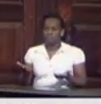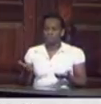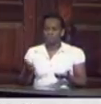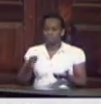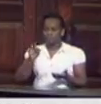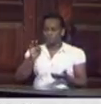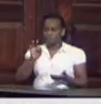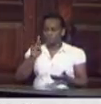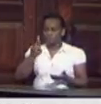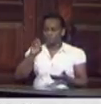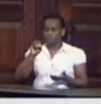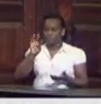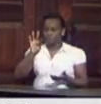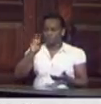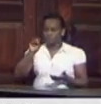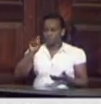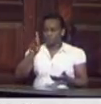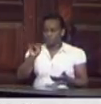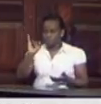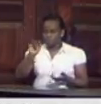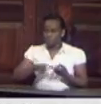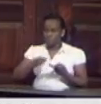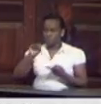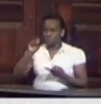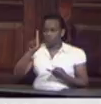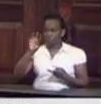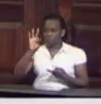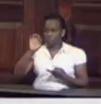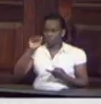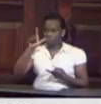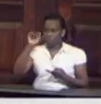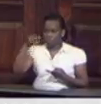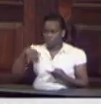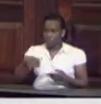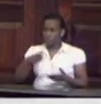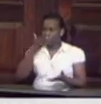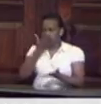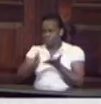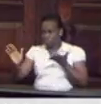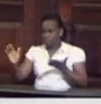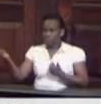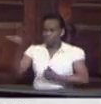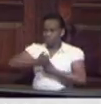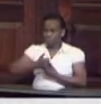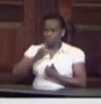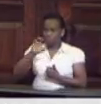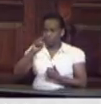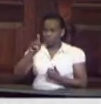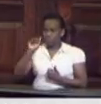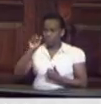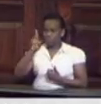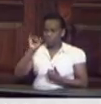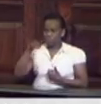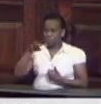Trotsky, Lenin e Stalin derrubam o czarismo na Rússia. Revolução